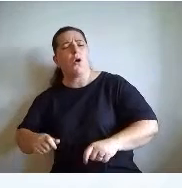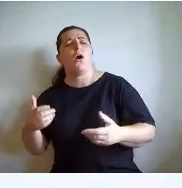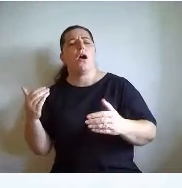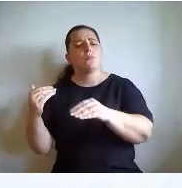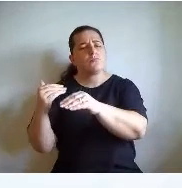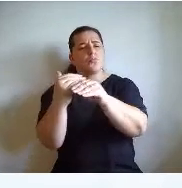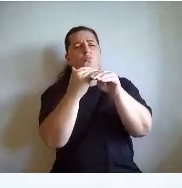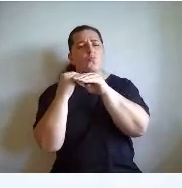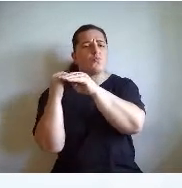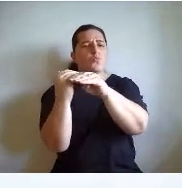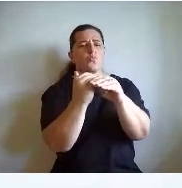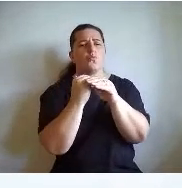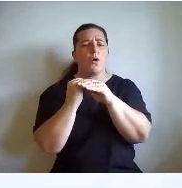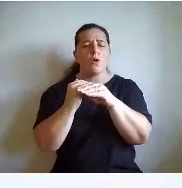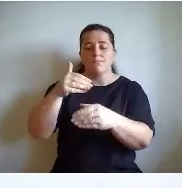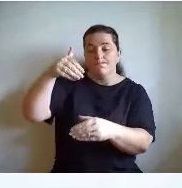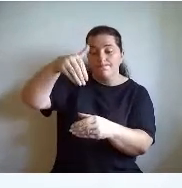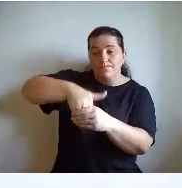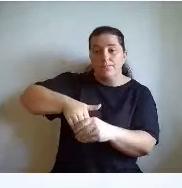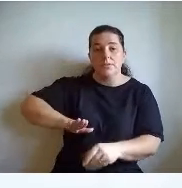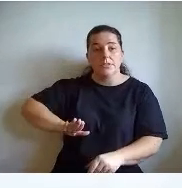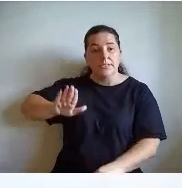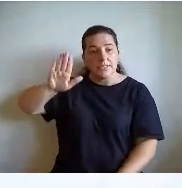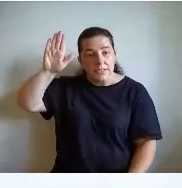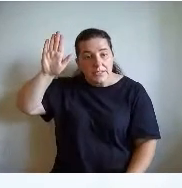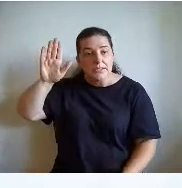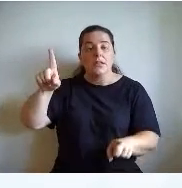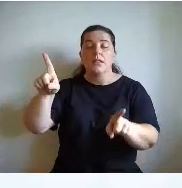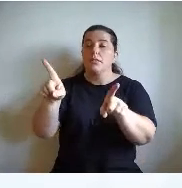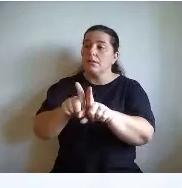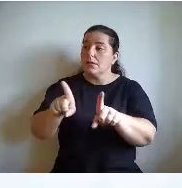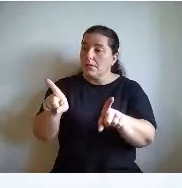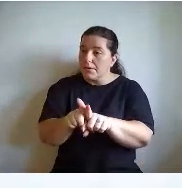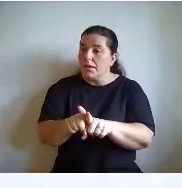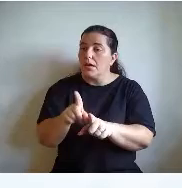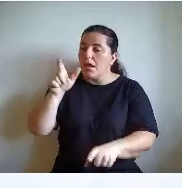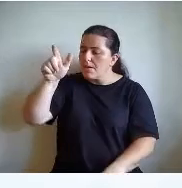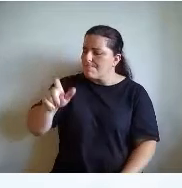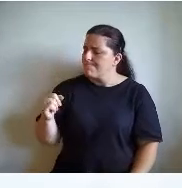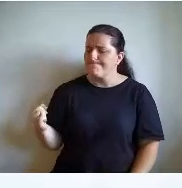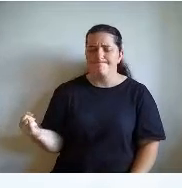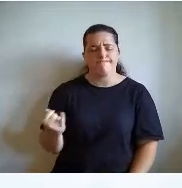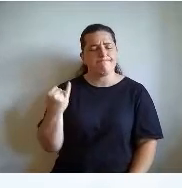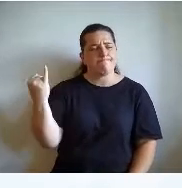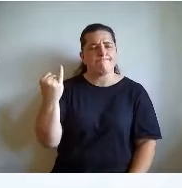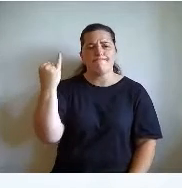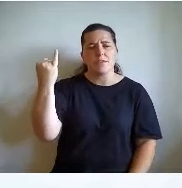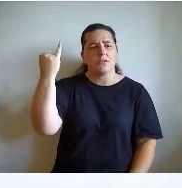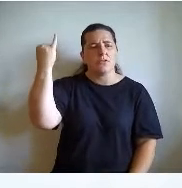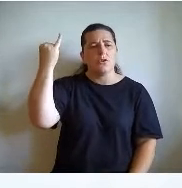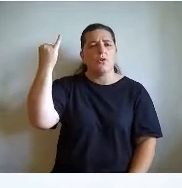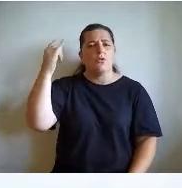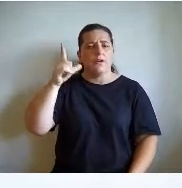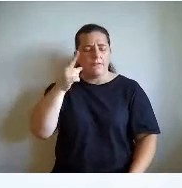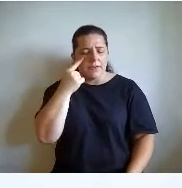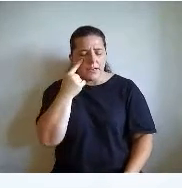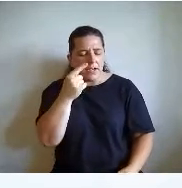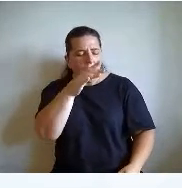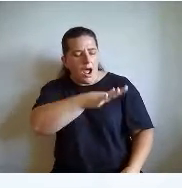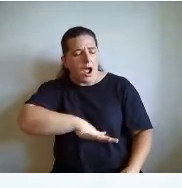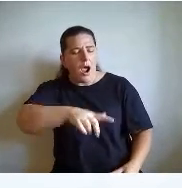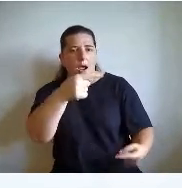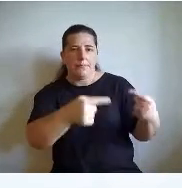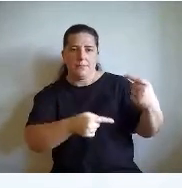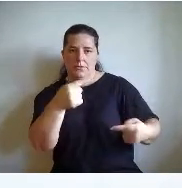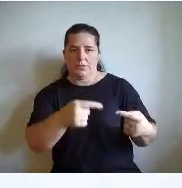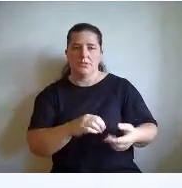de condições, para opinar e também para... Ele é uma peça importantíssima nesse tabuleiro político. Eu quero que você